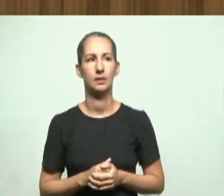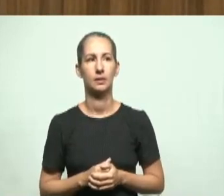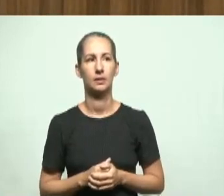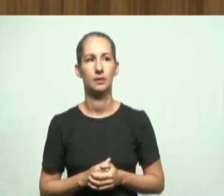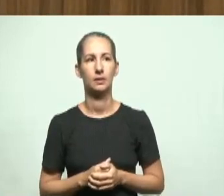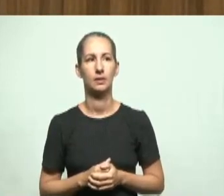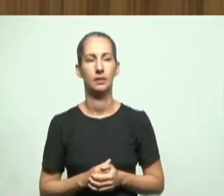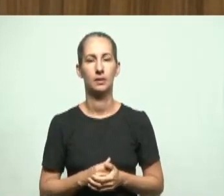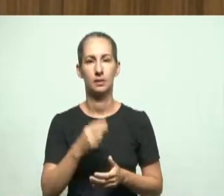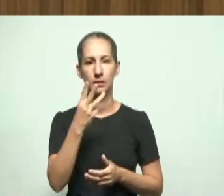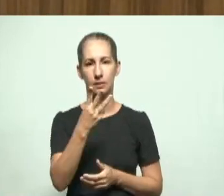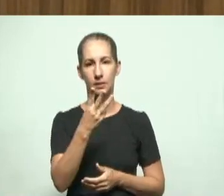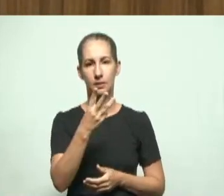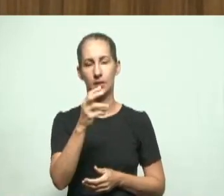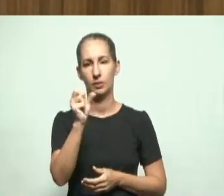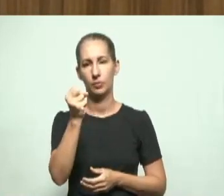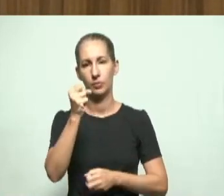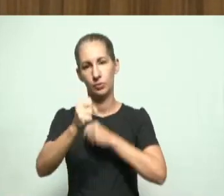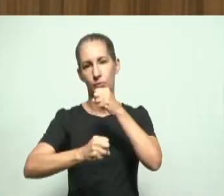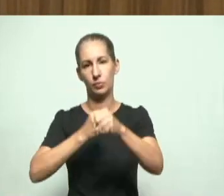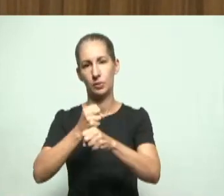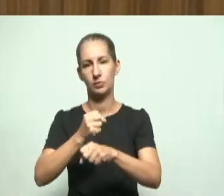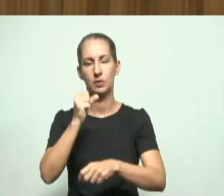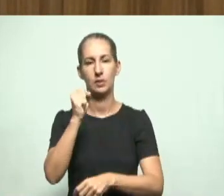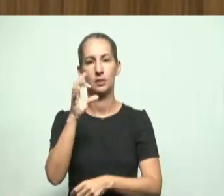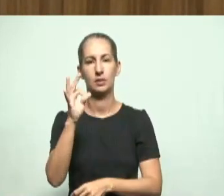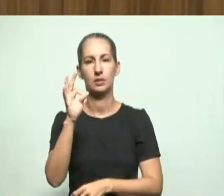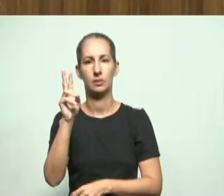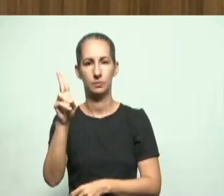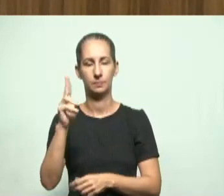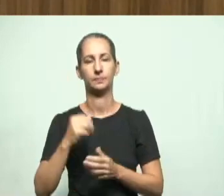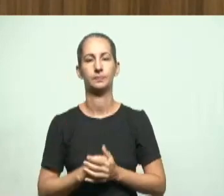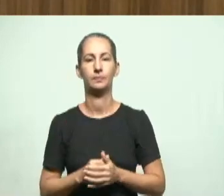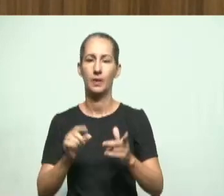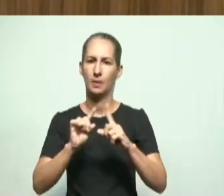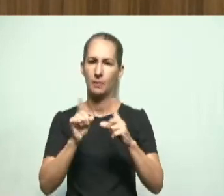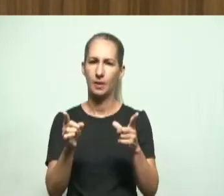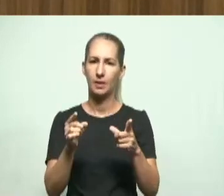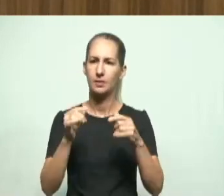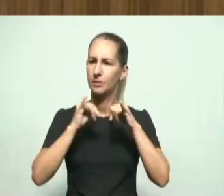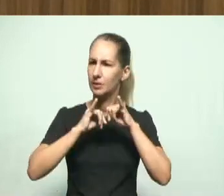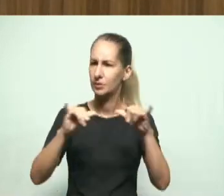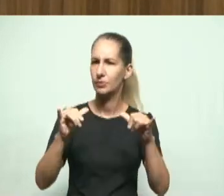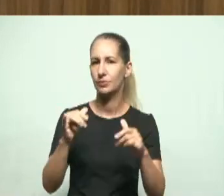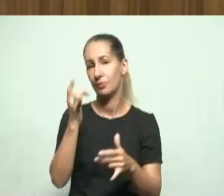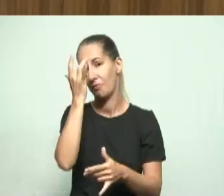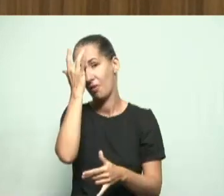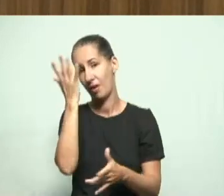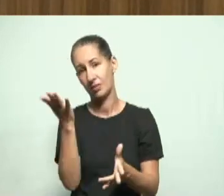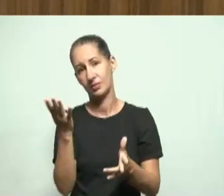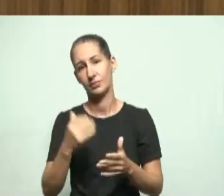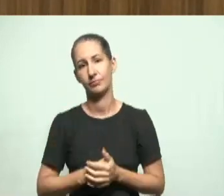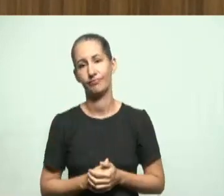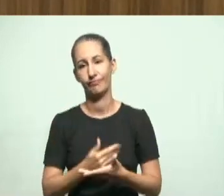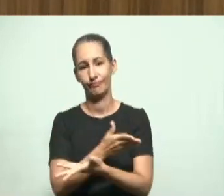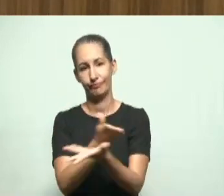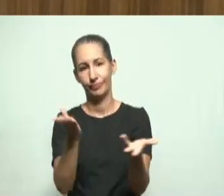Eu trabalhei durante 38 anos na STTU. Mas esse é um discurso muito fácil de falar para o